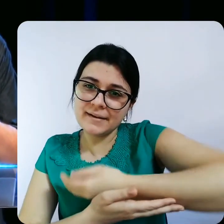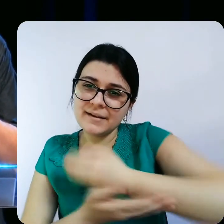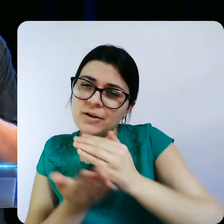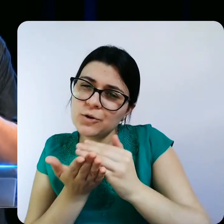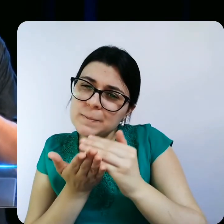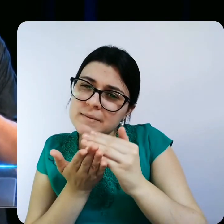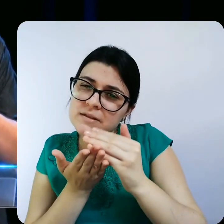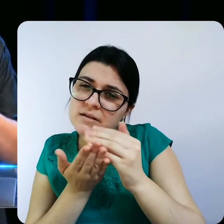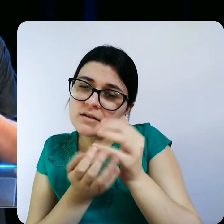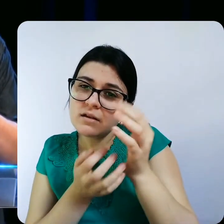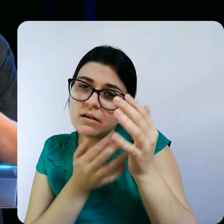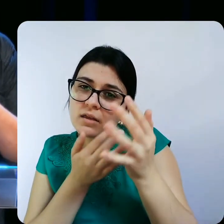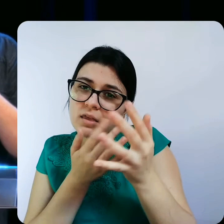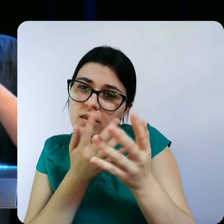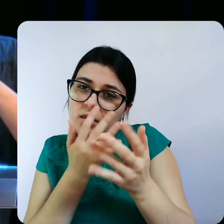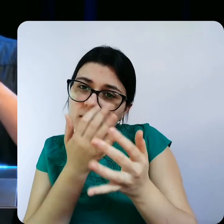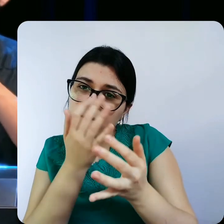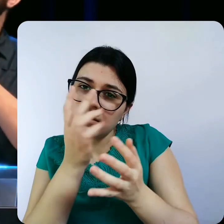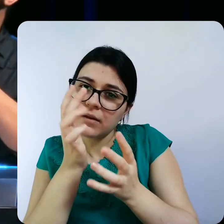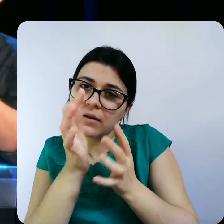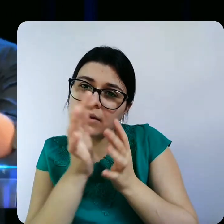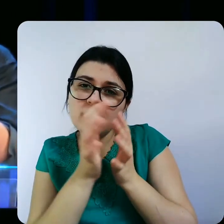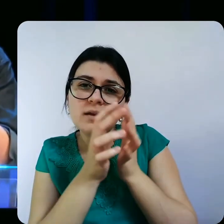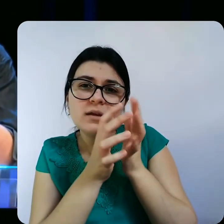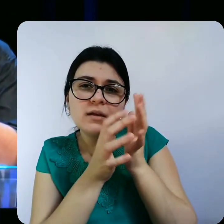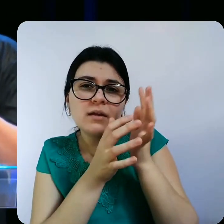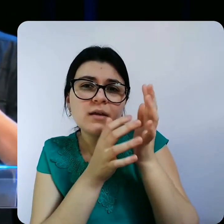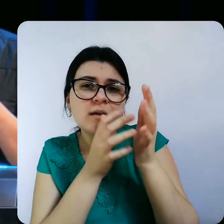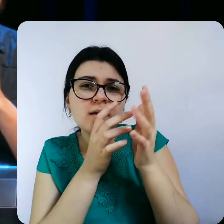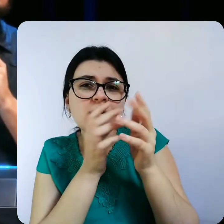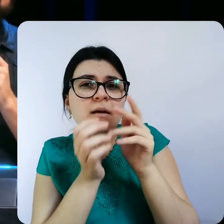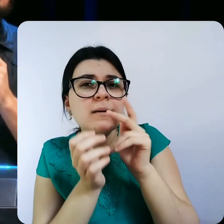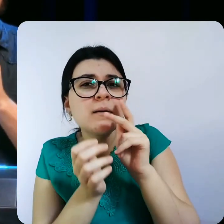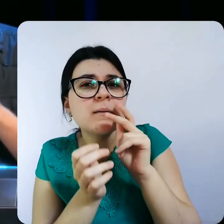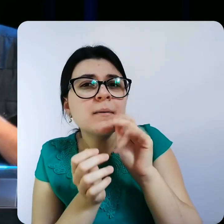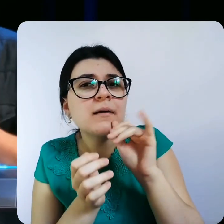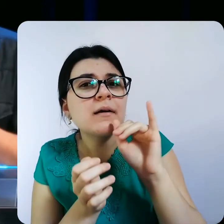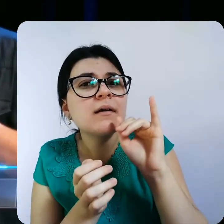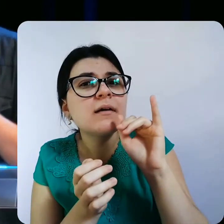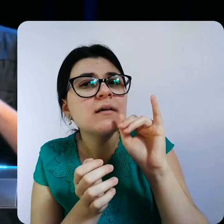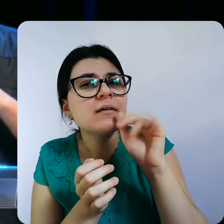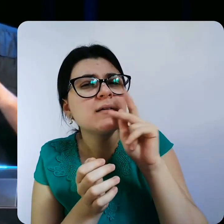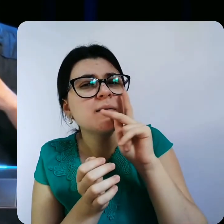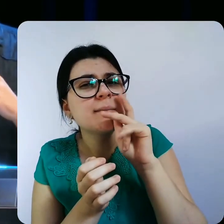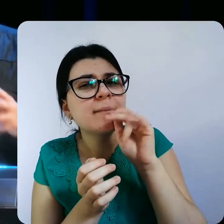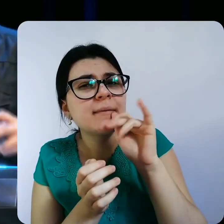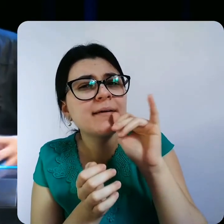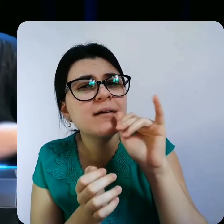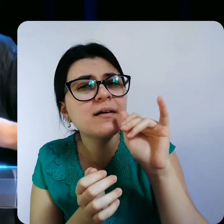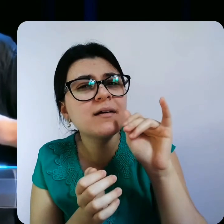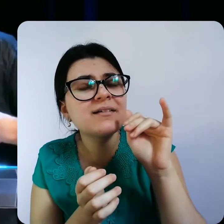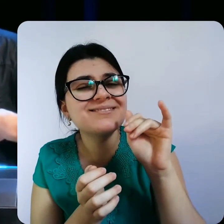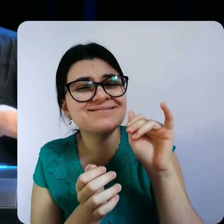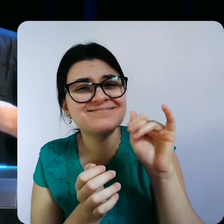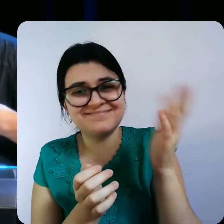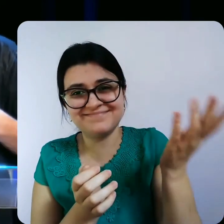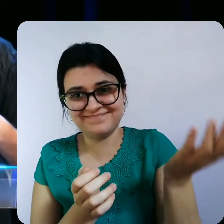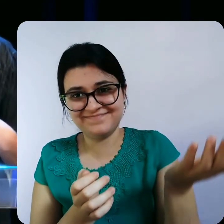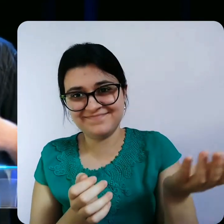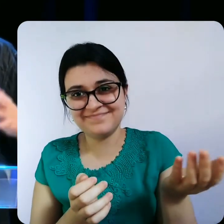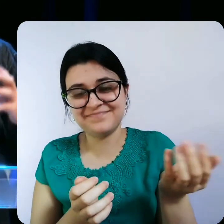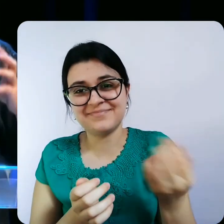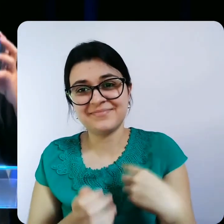de intimidade. Como uma criança que papá. Esse pai, Paulo está dizendo que o Espírito testemunha